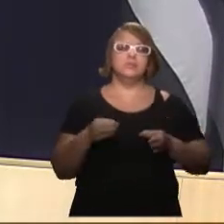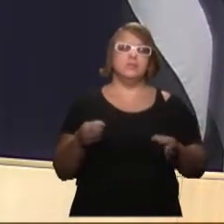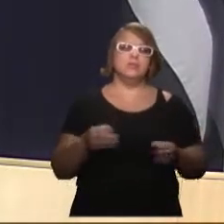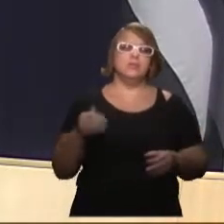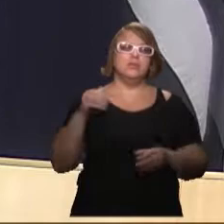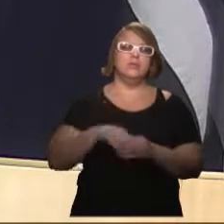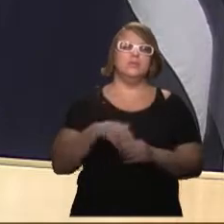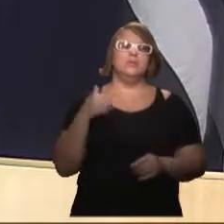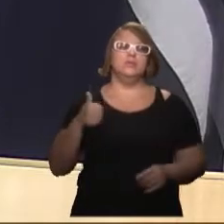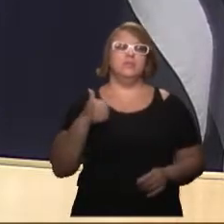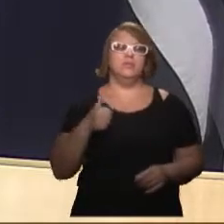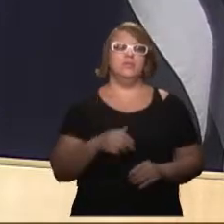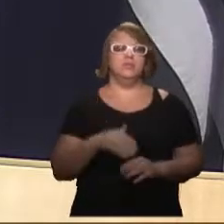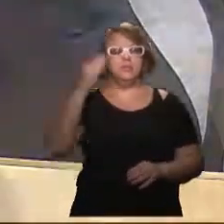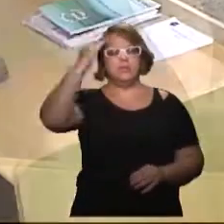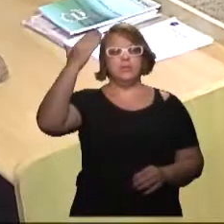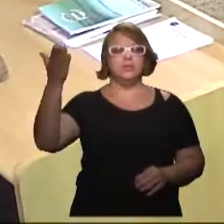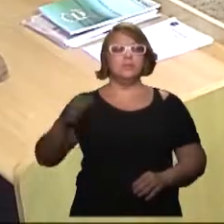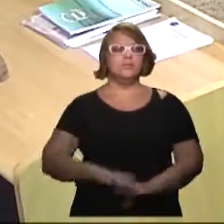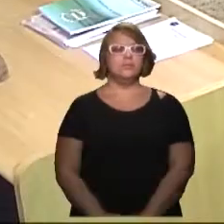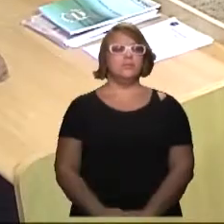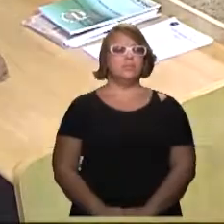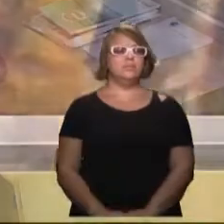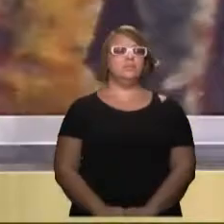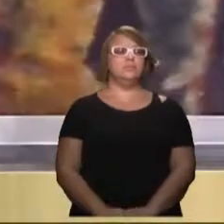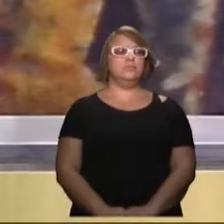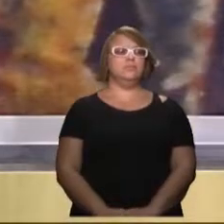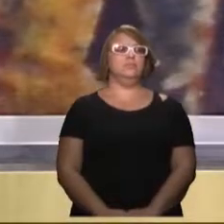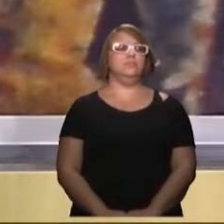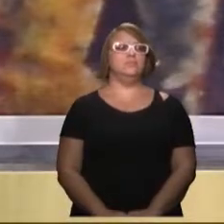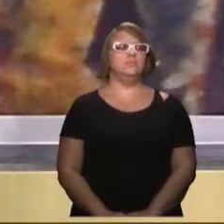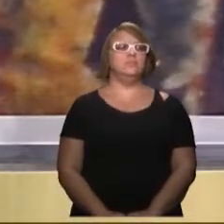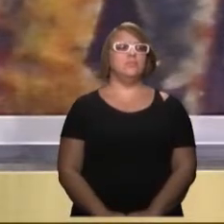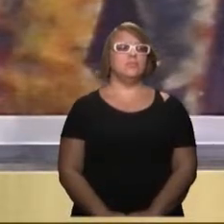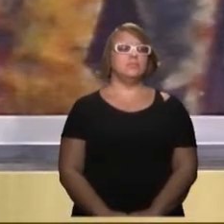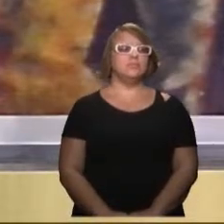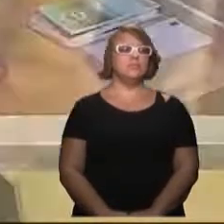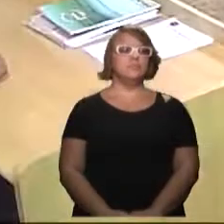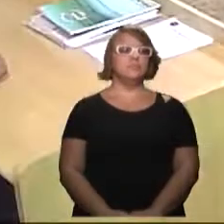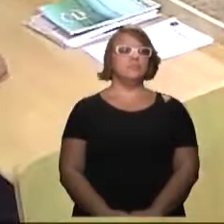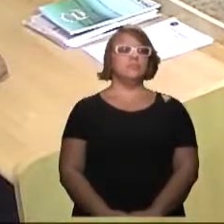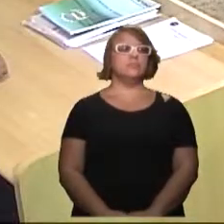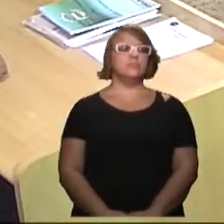senhores vereadores, munícipe, muito obrigado. Última vereadora inscrita, vereadora professora Poliana.